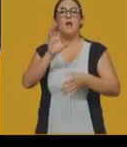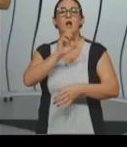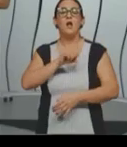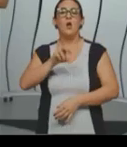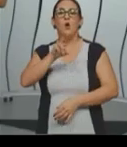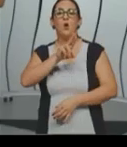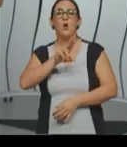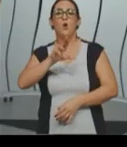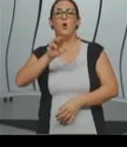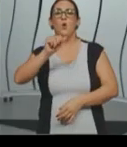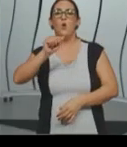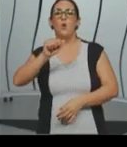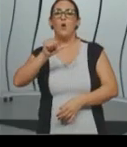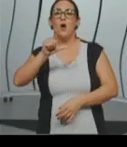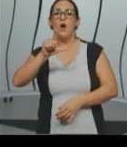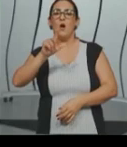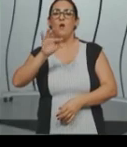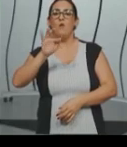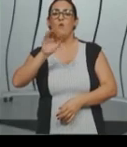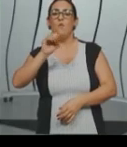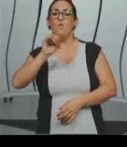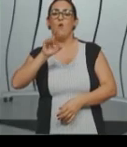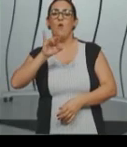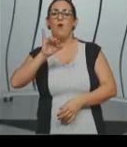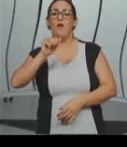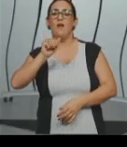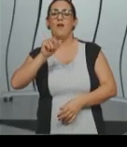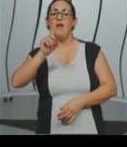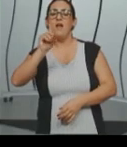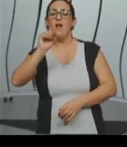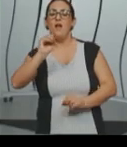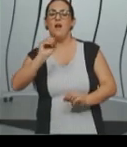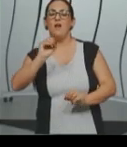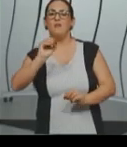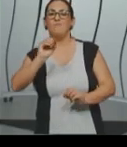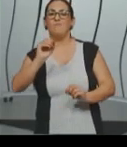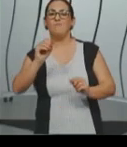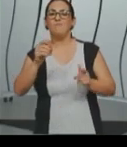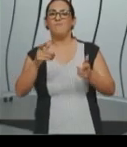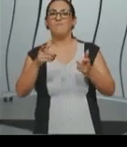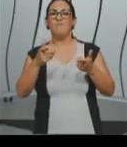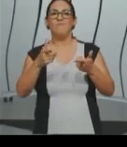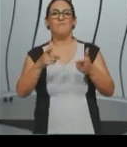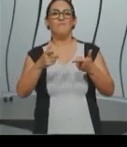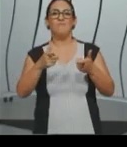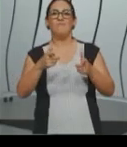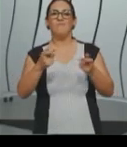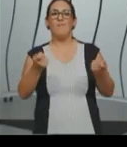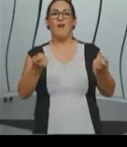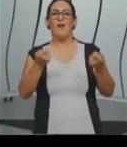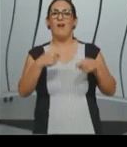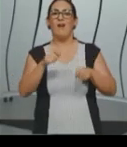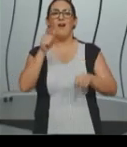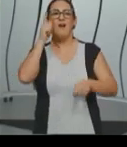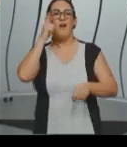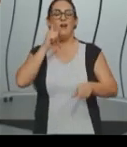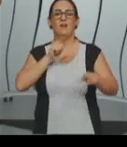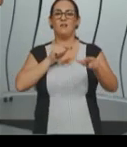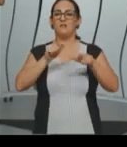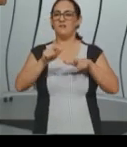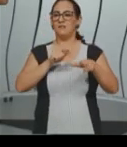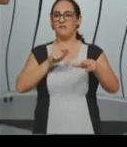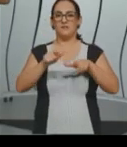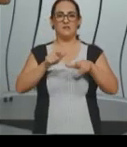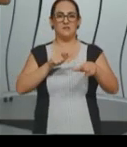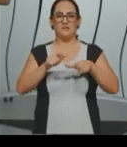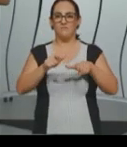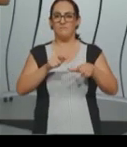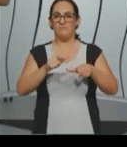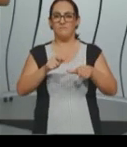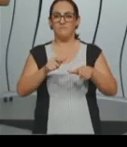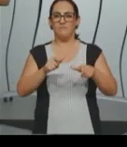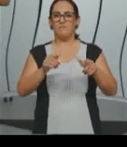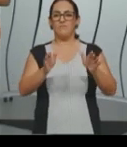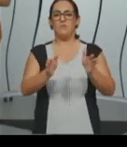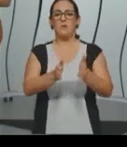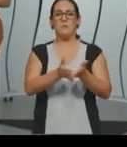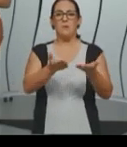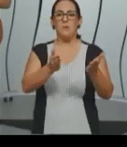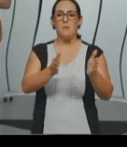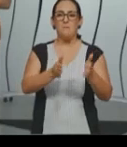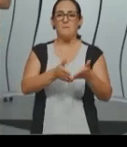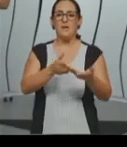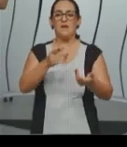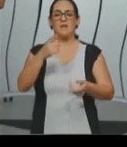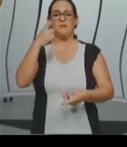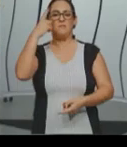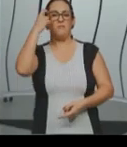não conseguiam trabalho, não eram tratados como cidadãos no pós-abolição. A pobreza, a violência, o